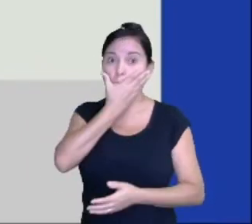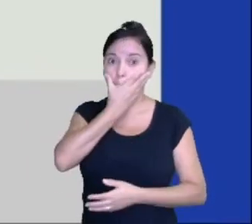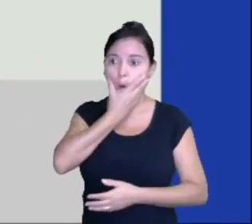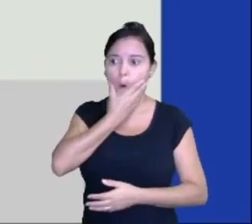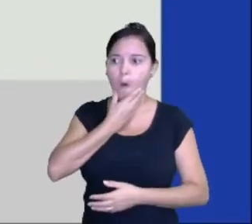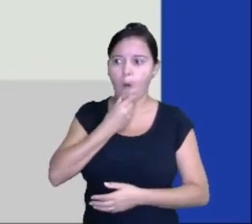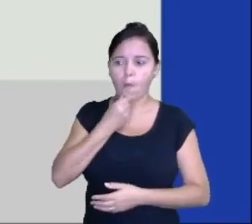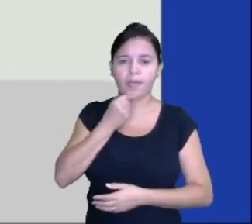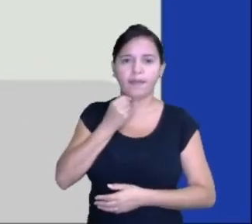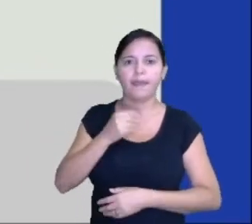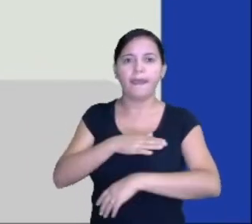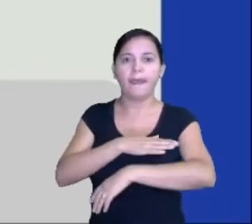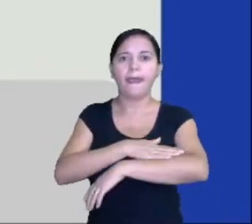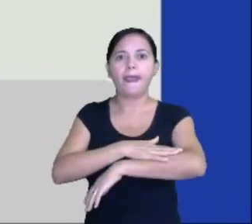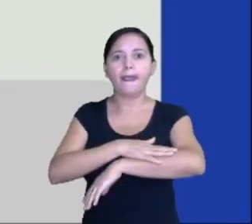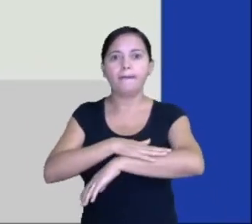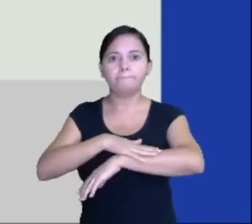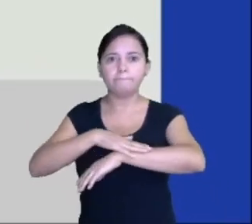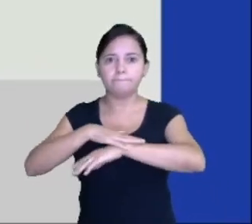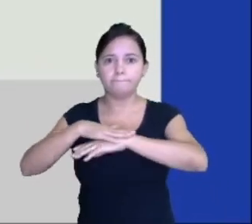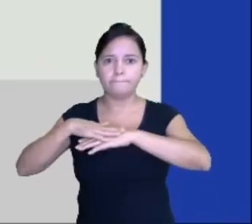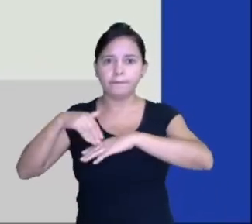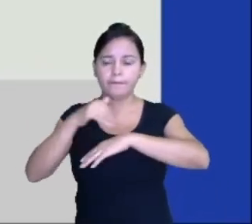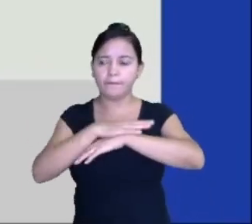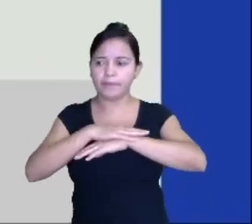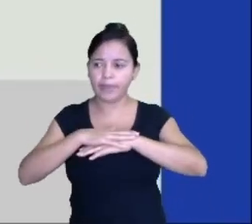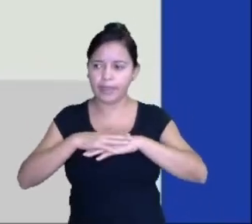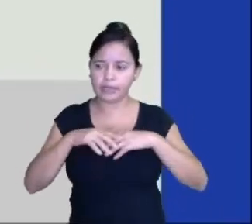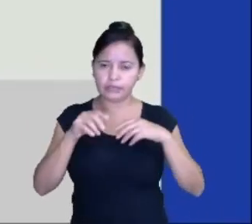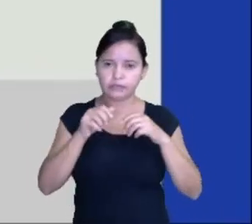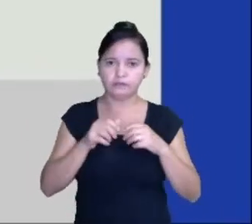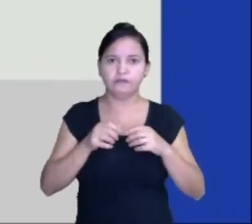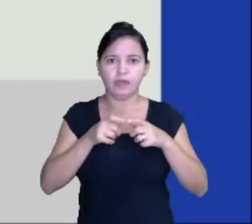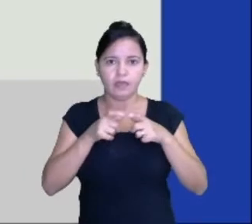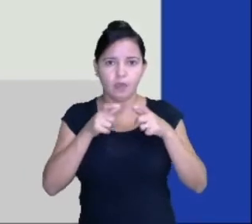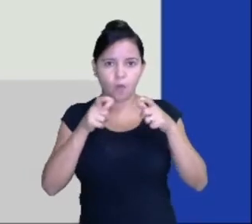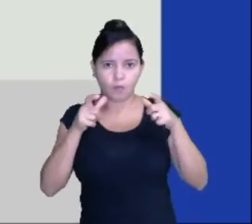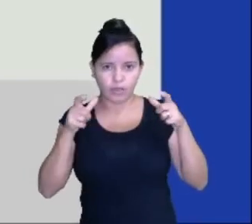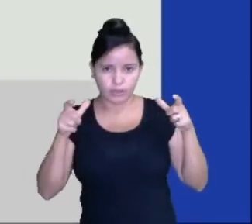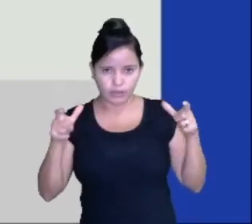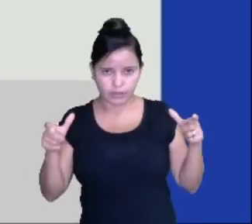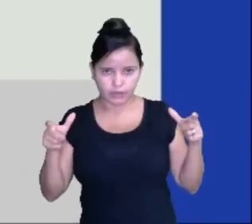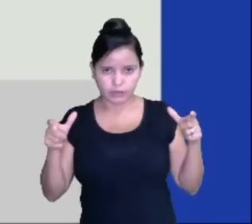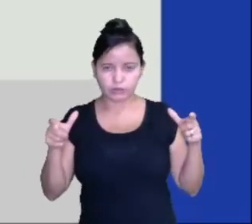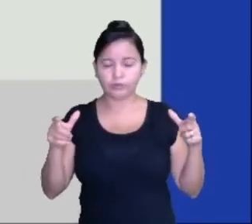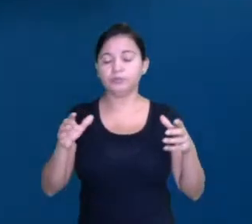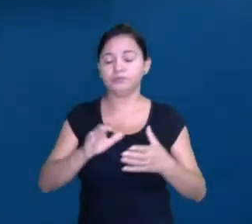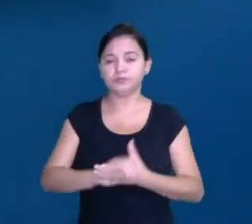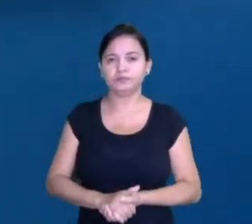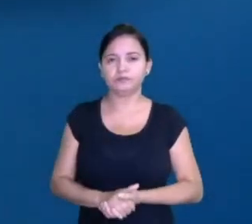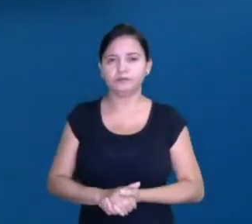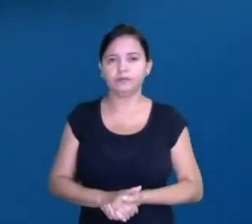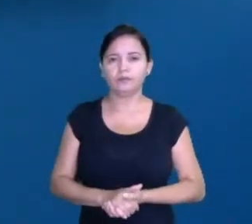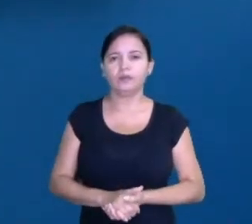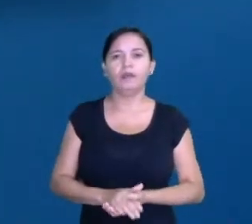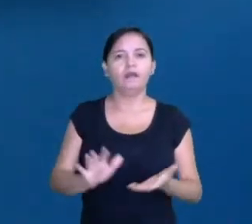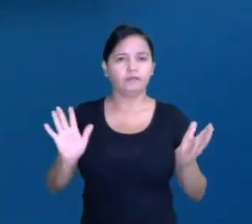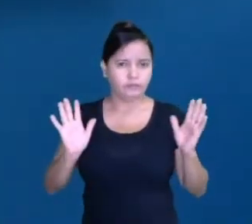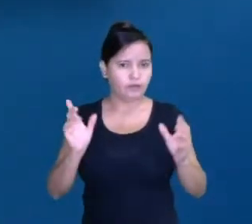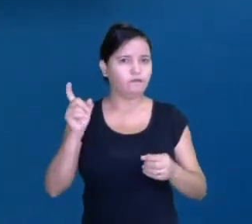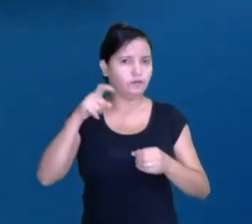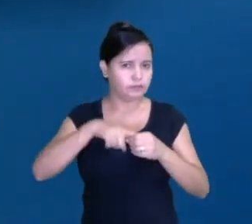a pele, né? Estimula o crescimento capilar e diminui a queda de cabelo. E aqui, gente, eu vou pedir para a produção voltar aqui